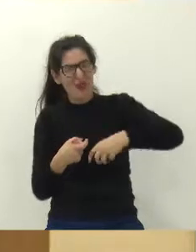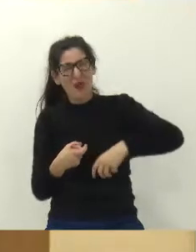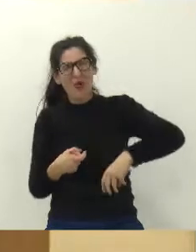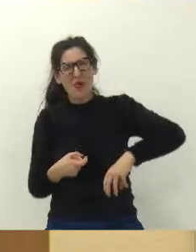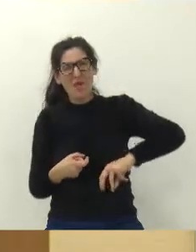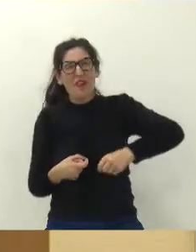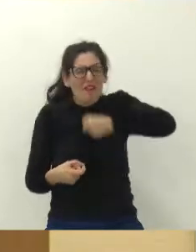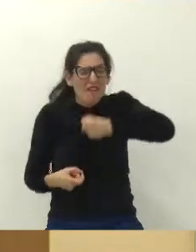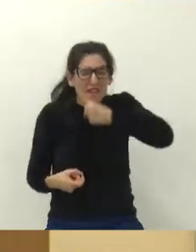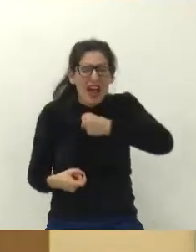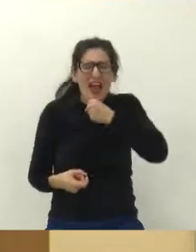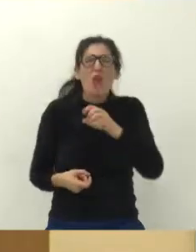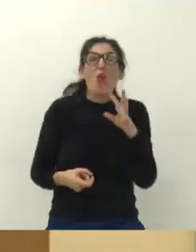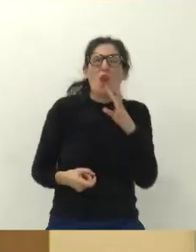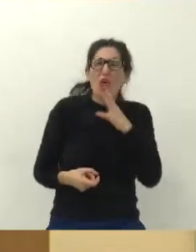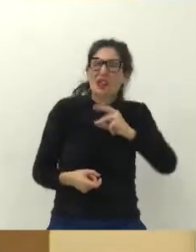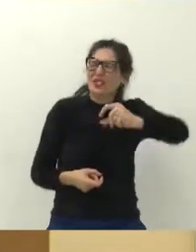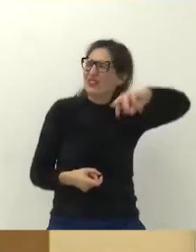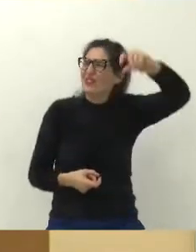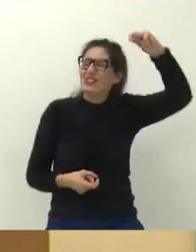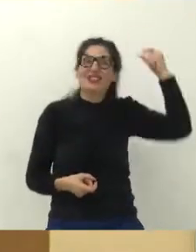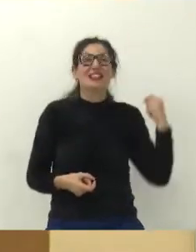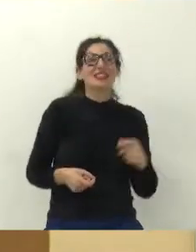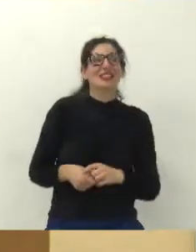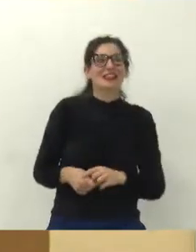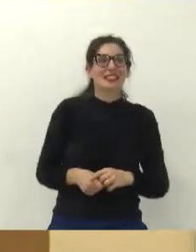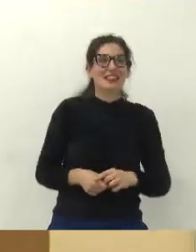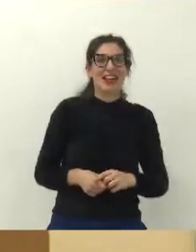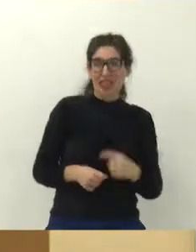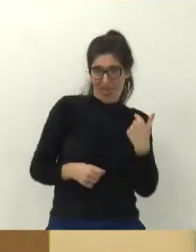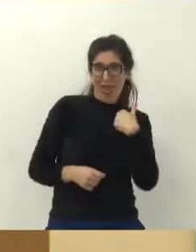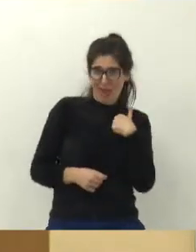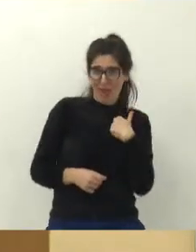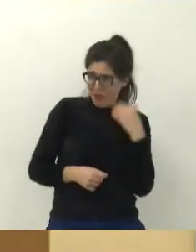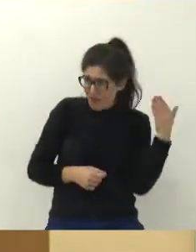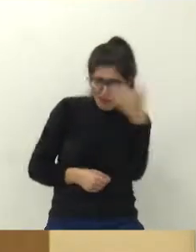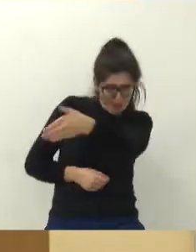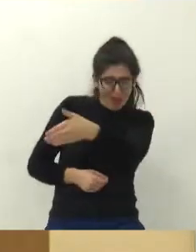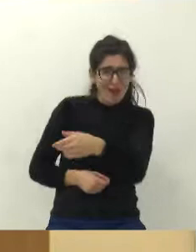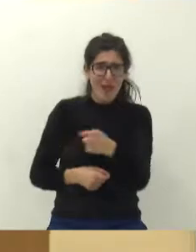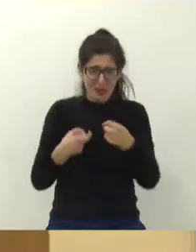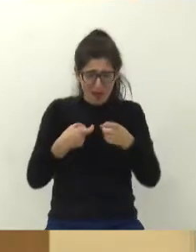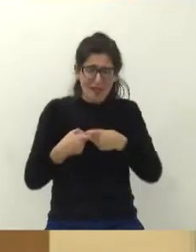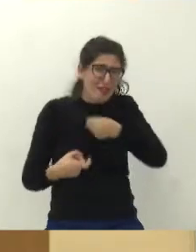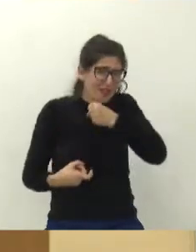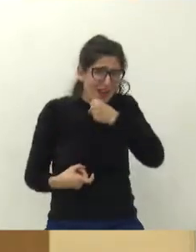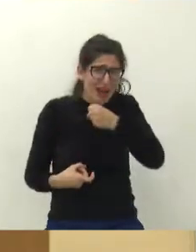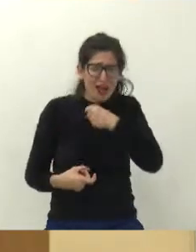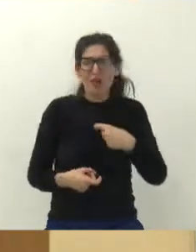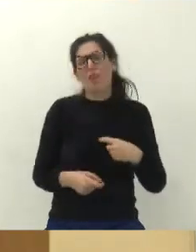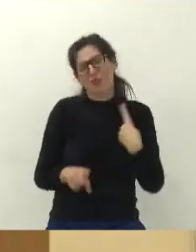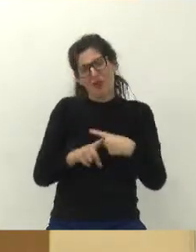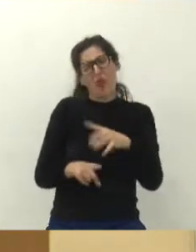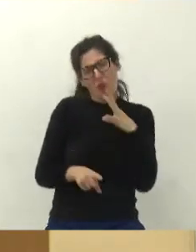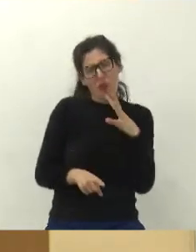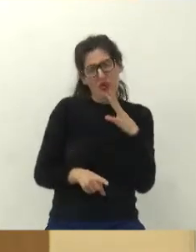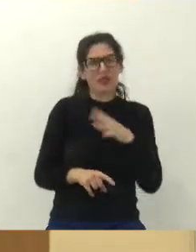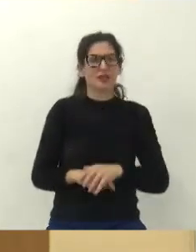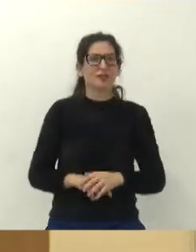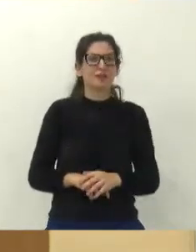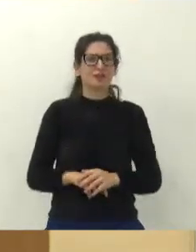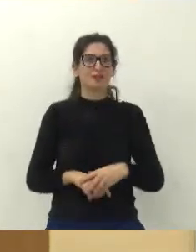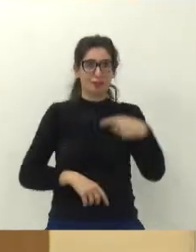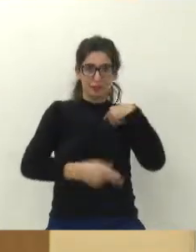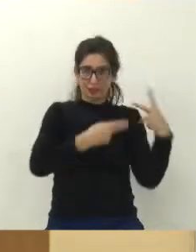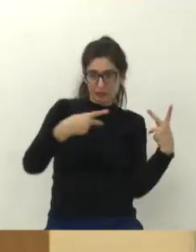médicos que eu faço questão. Se um dia eu precisar, é com eles que eu vou passar, né? Então, realmente, eu fiz essa visita, foi